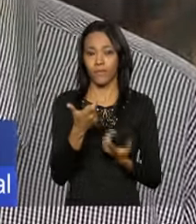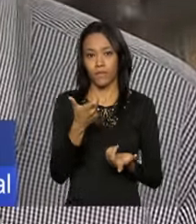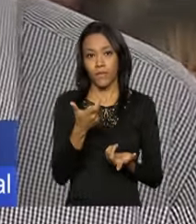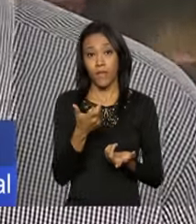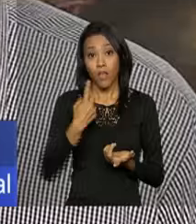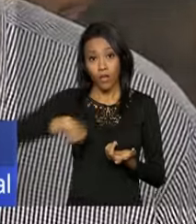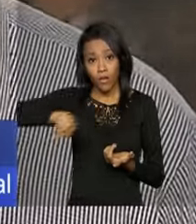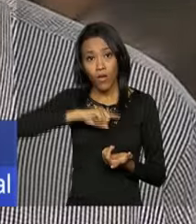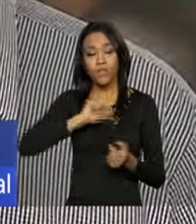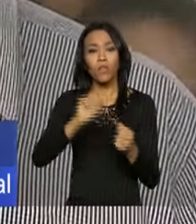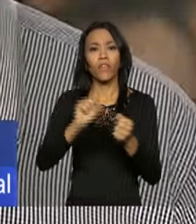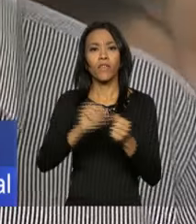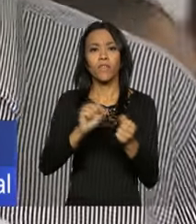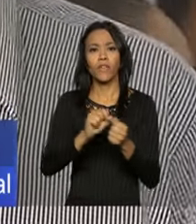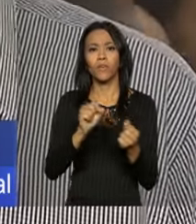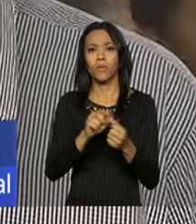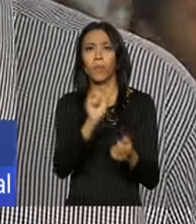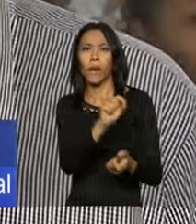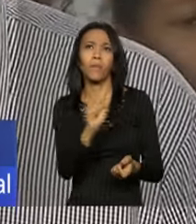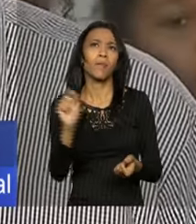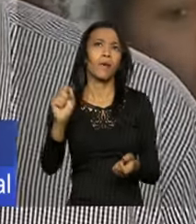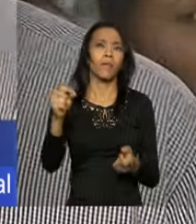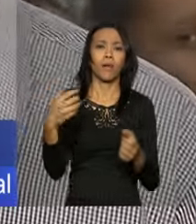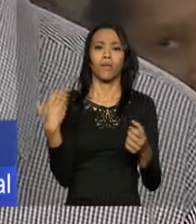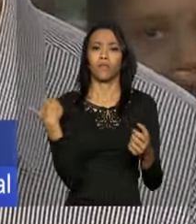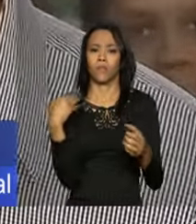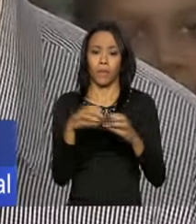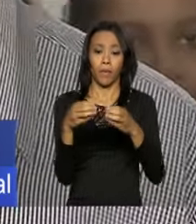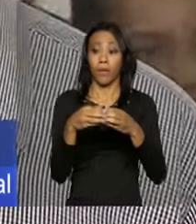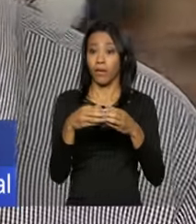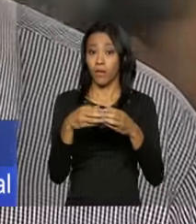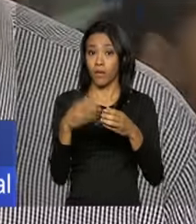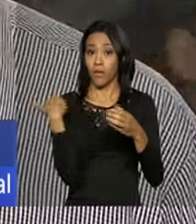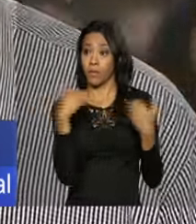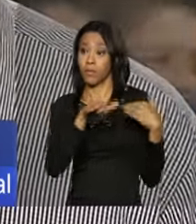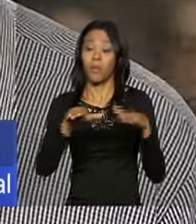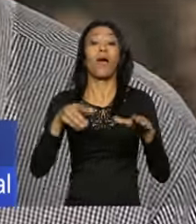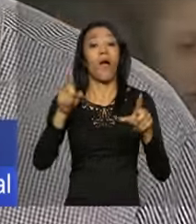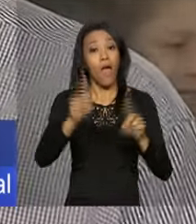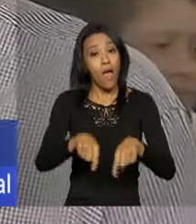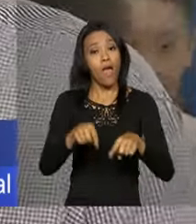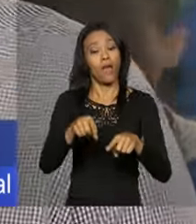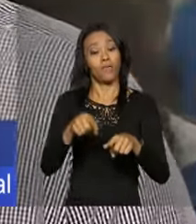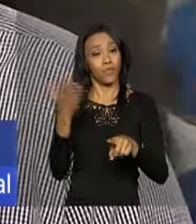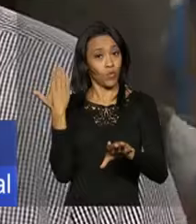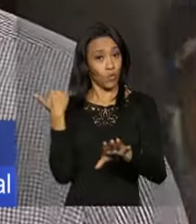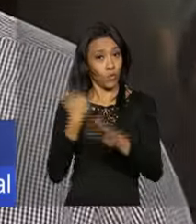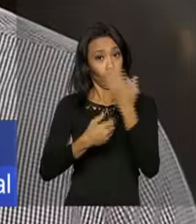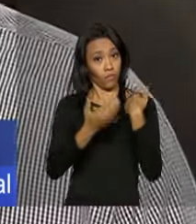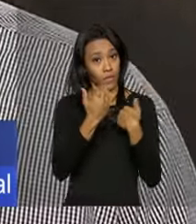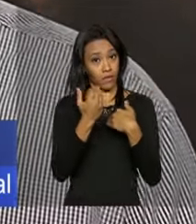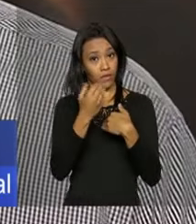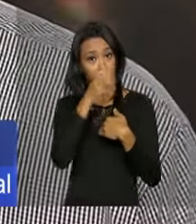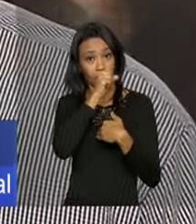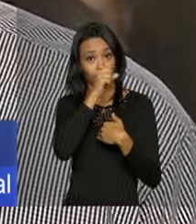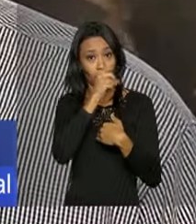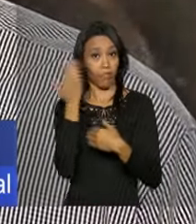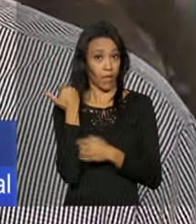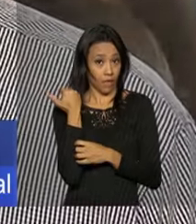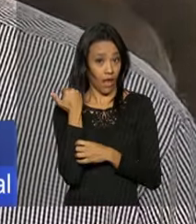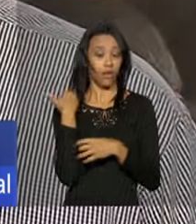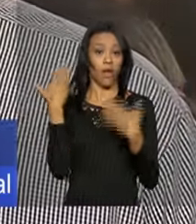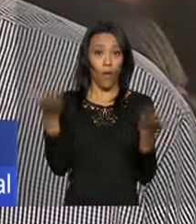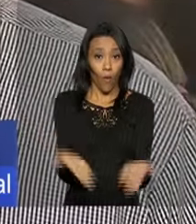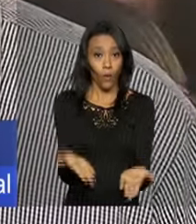fazendo mobilizações para chamar a atenção da sociedade. Foi assim no último final de semana, está sendo assim hoje. Mas o que o governo